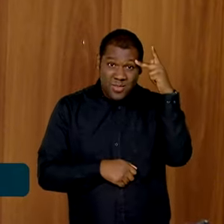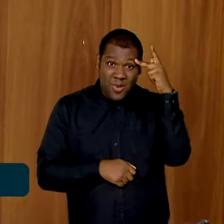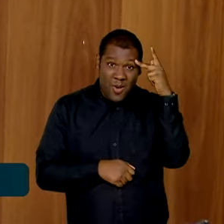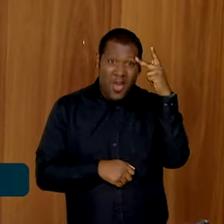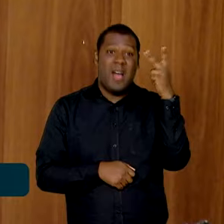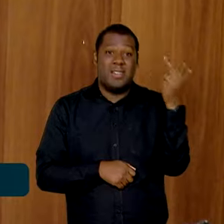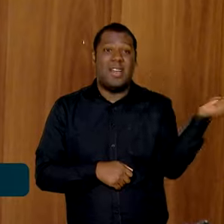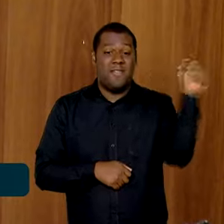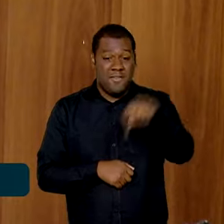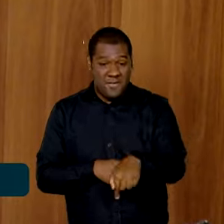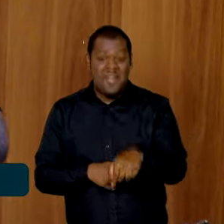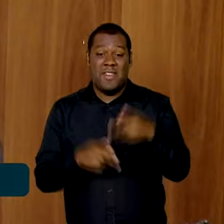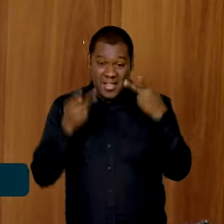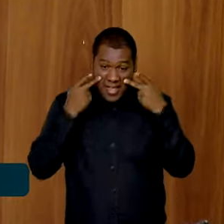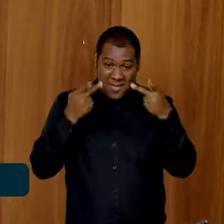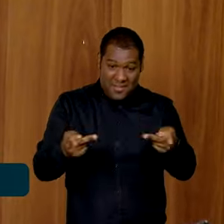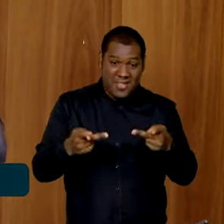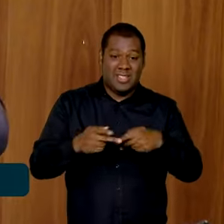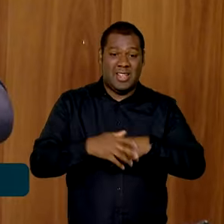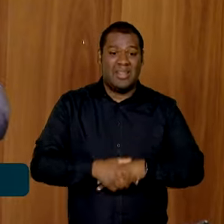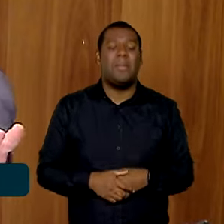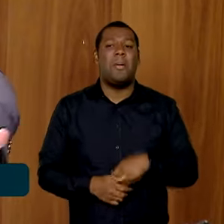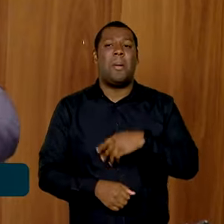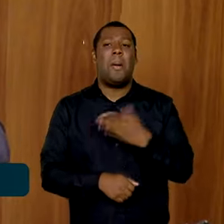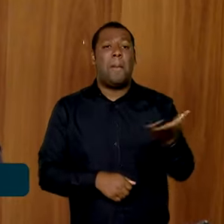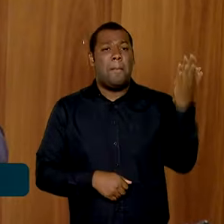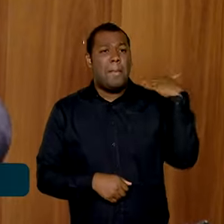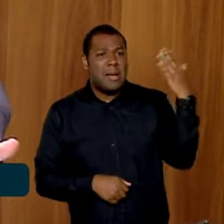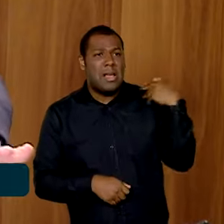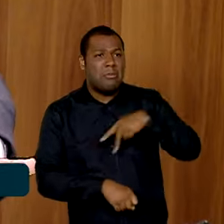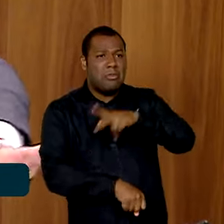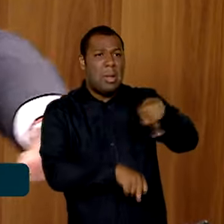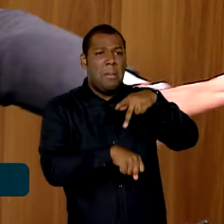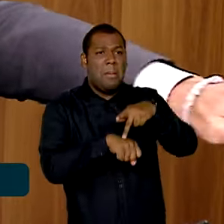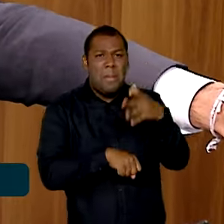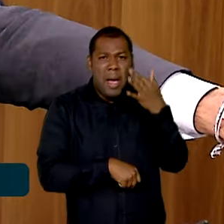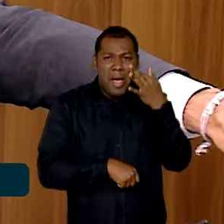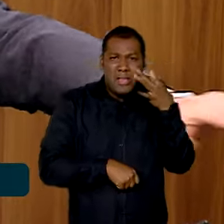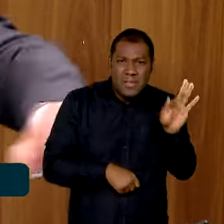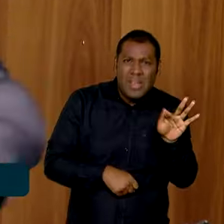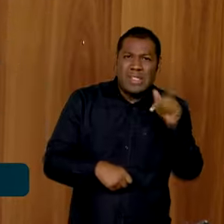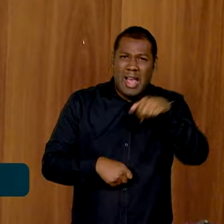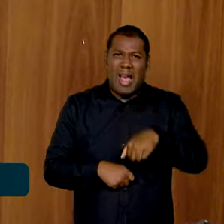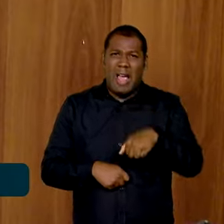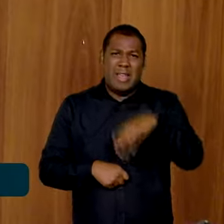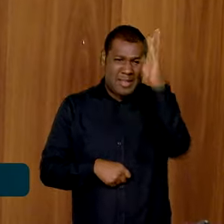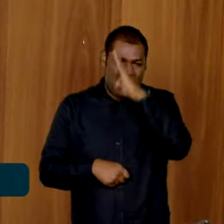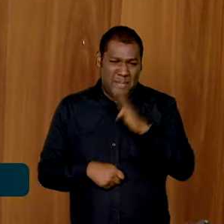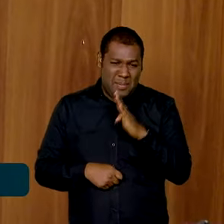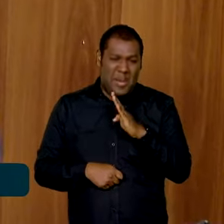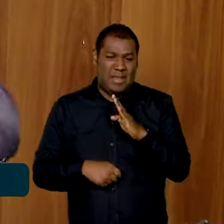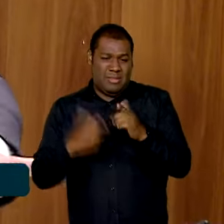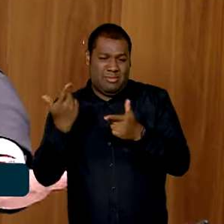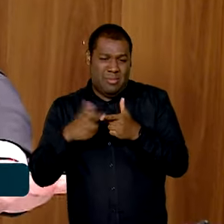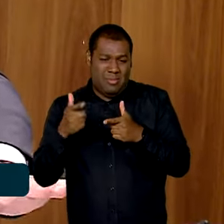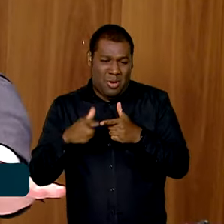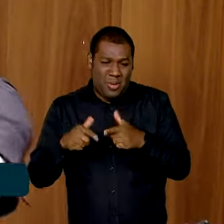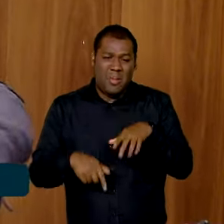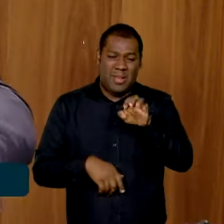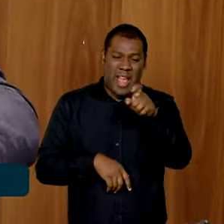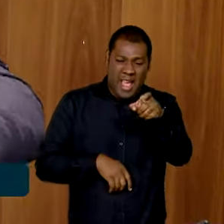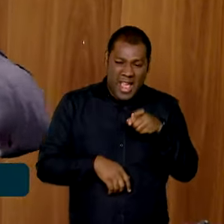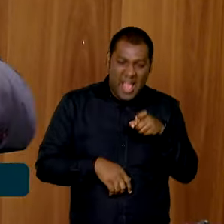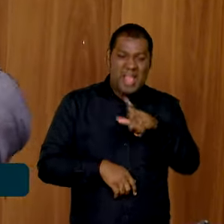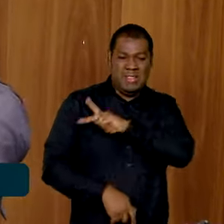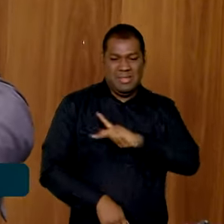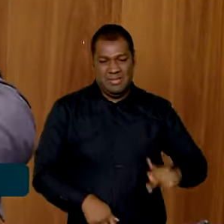É o país que mais manda turista da Europa para cá. A França tinha parado de divulgar o Brasil por causa dos problemas com o ex-presidente do Brasil, problemas diplomáticos.